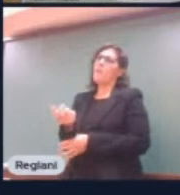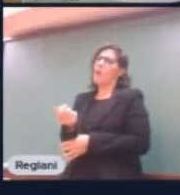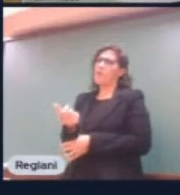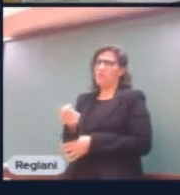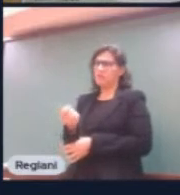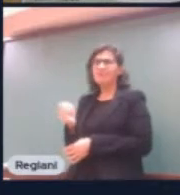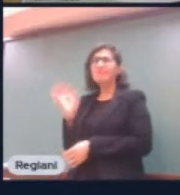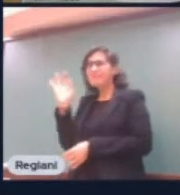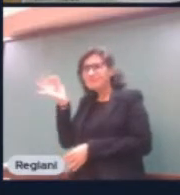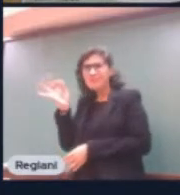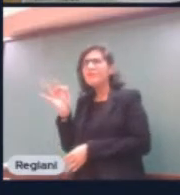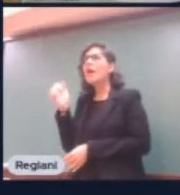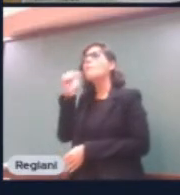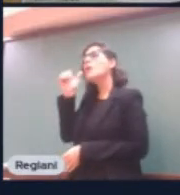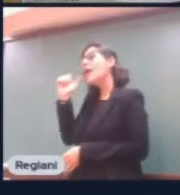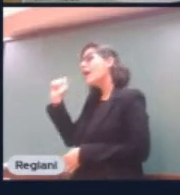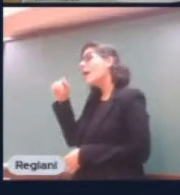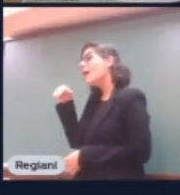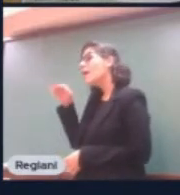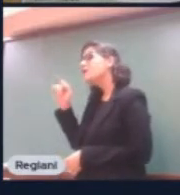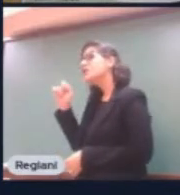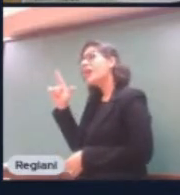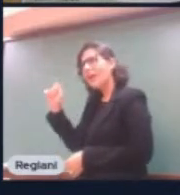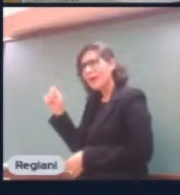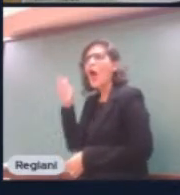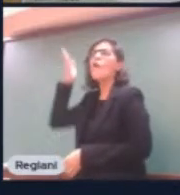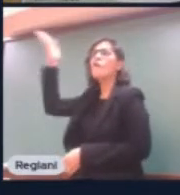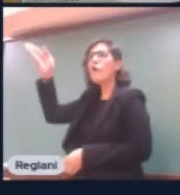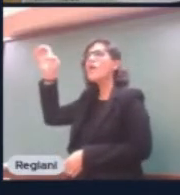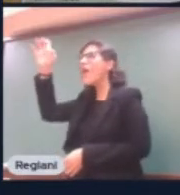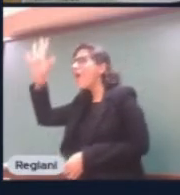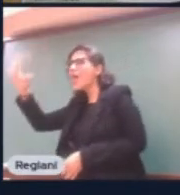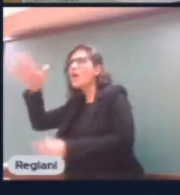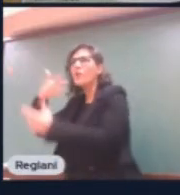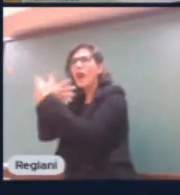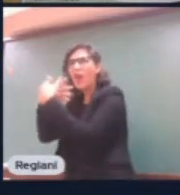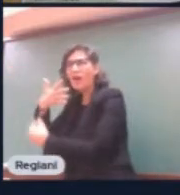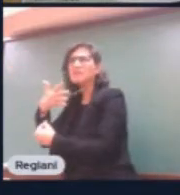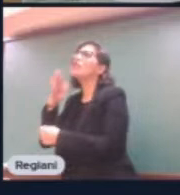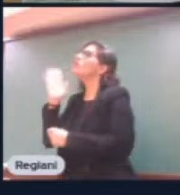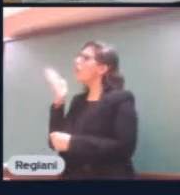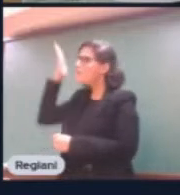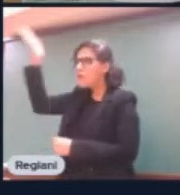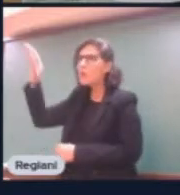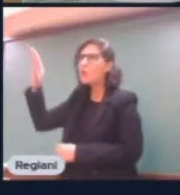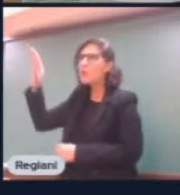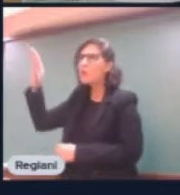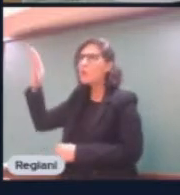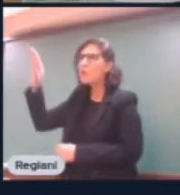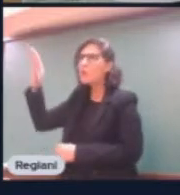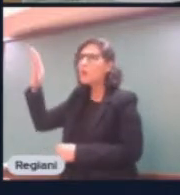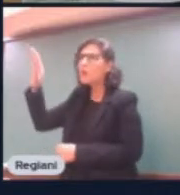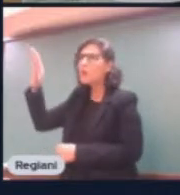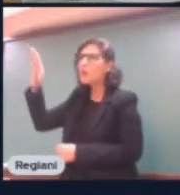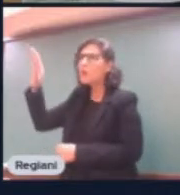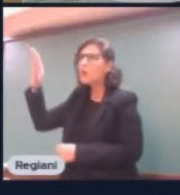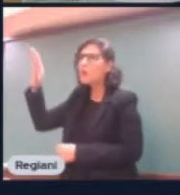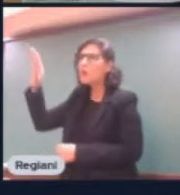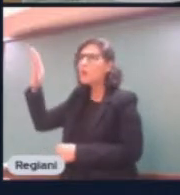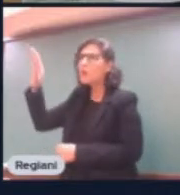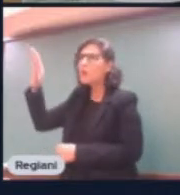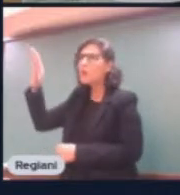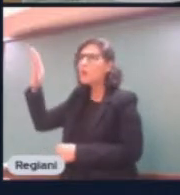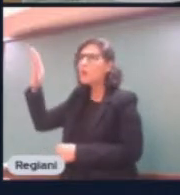estamos muito. A Ângela já foi para a AmericaLex, a Adriane já foi para a AmericaLex. Eu, particularmente, nunca estive na AmericaLex. Estive por 3 vezes